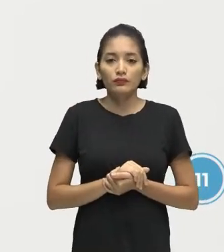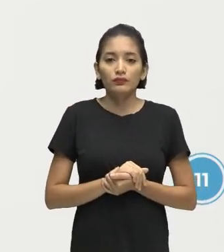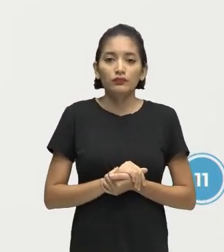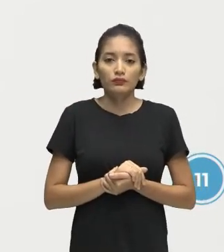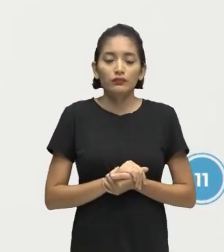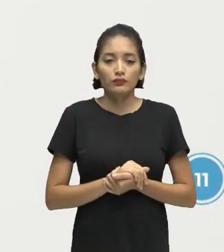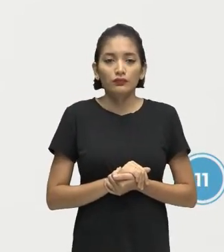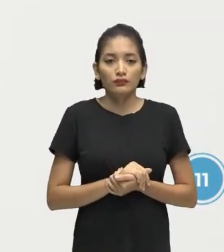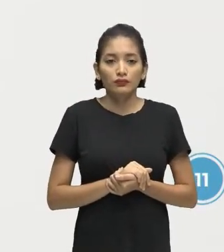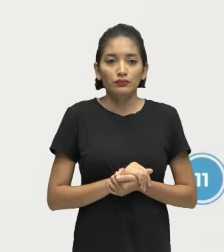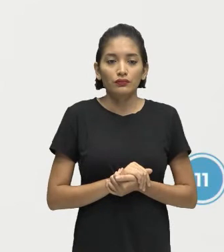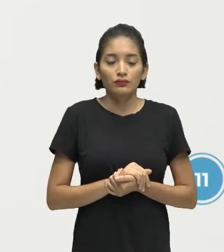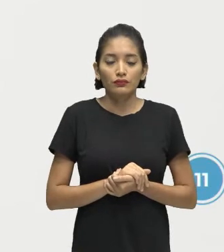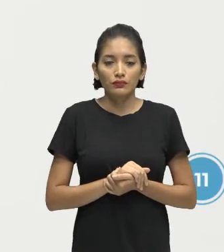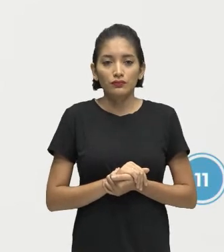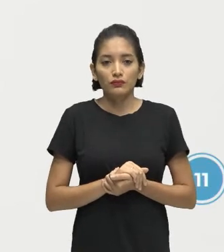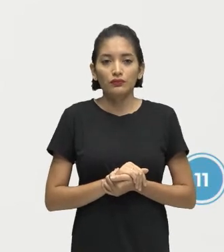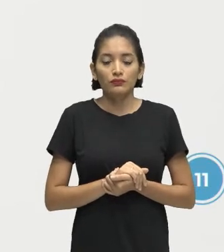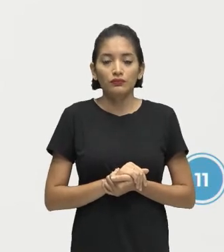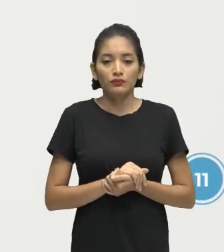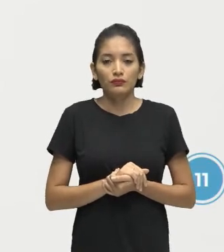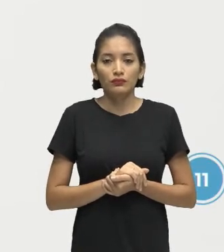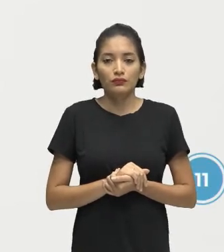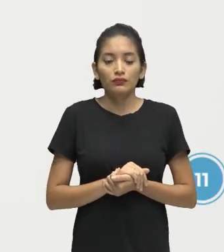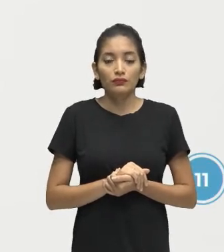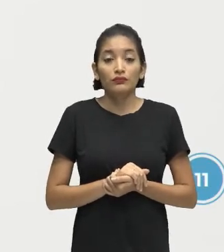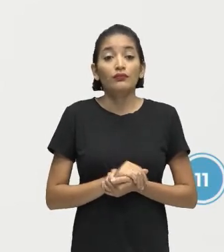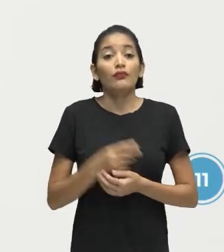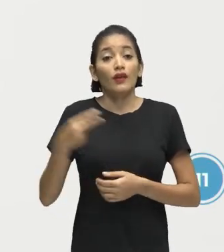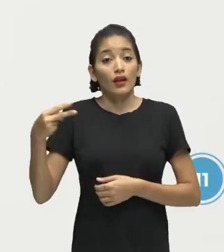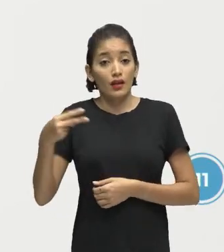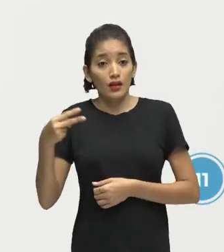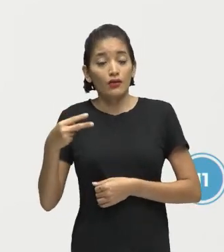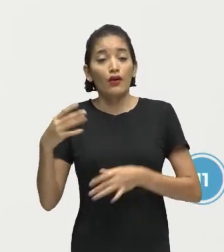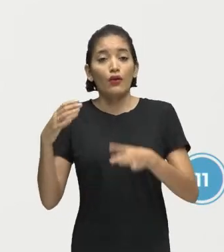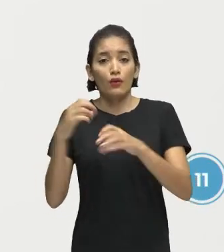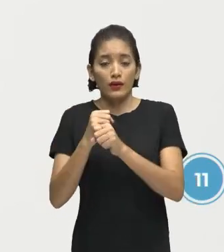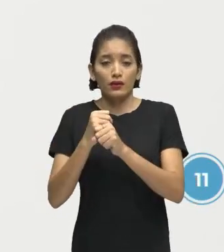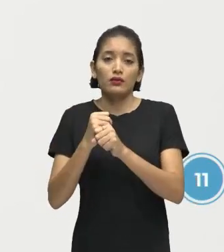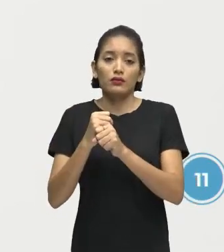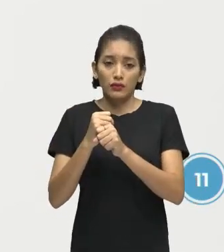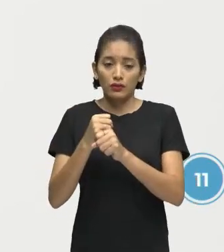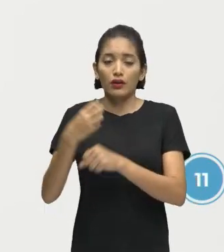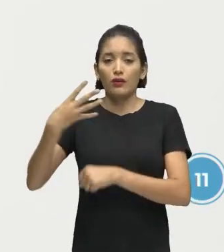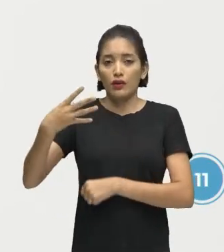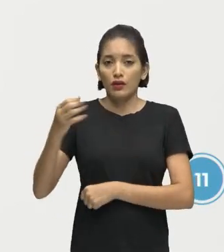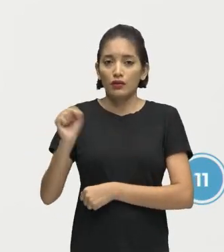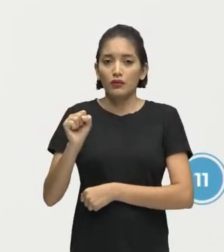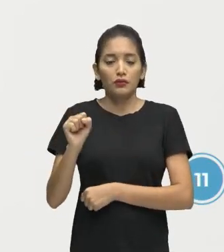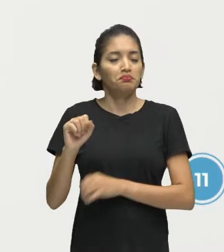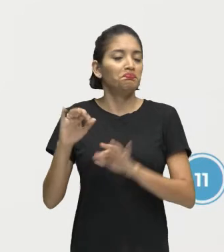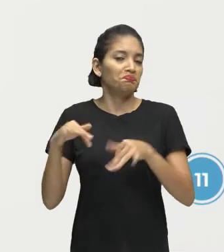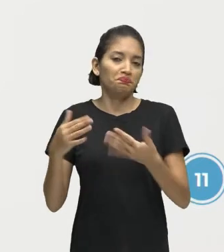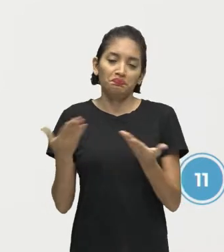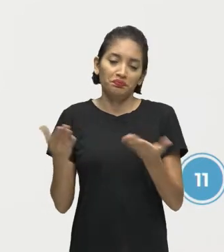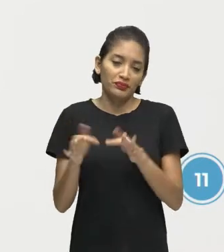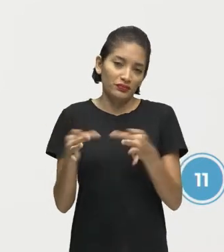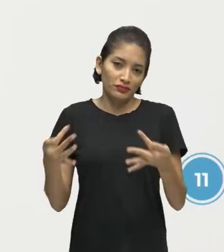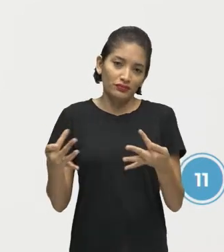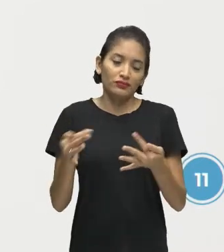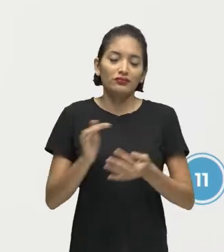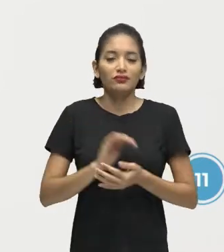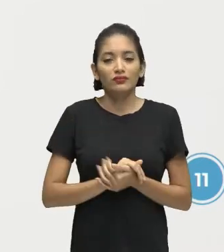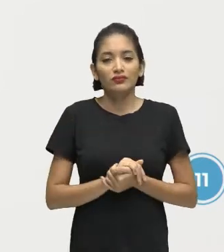x mais o 3x. É igual a 48. Pronto. Igual